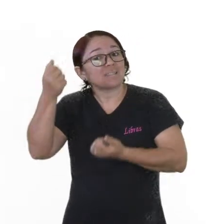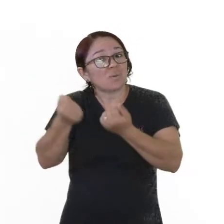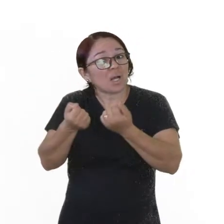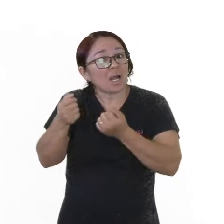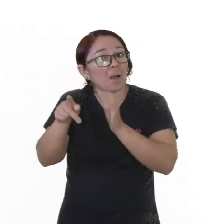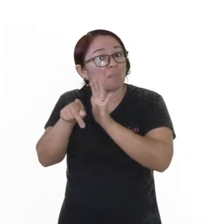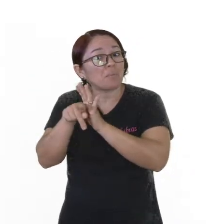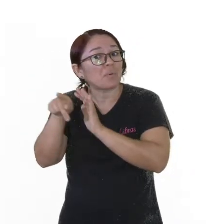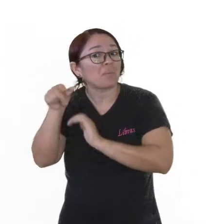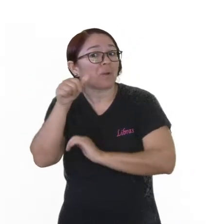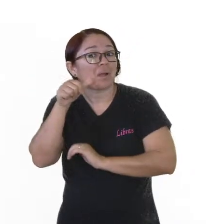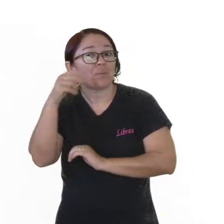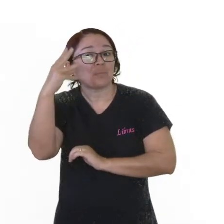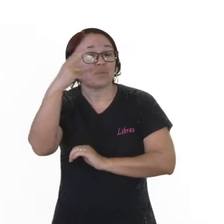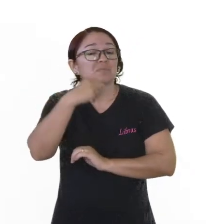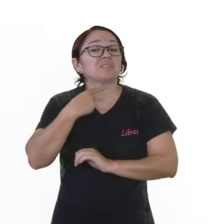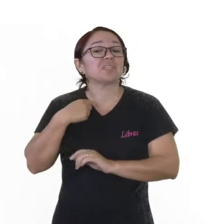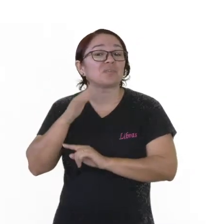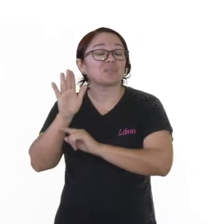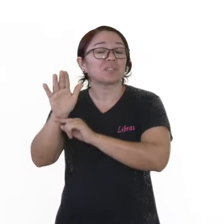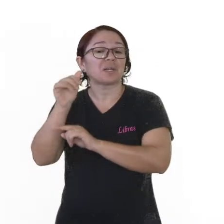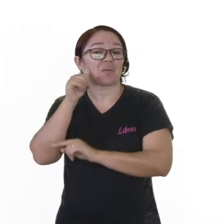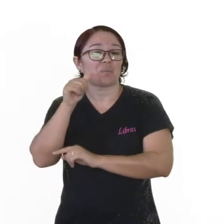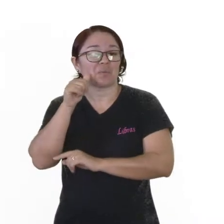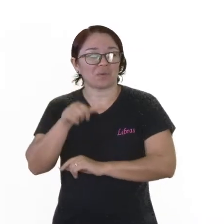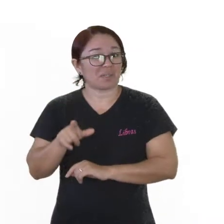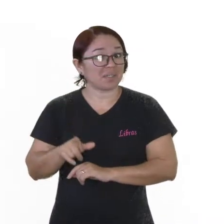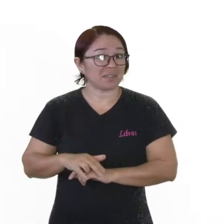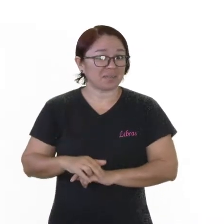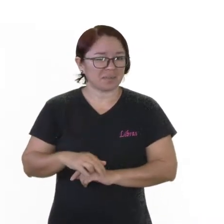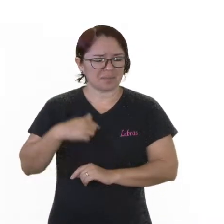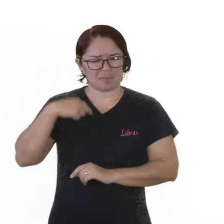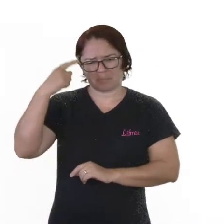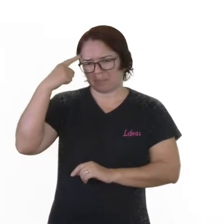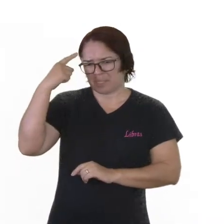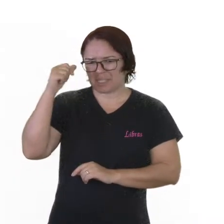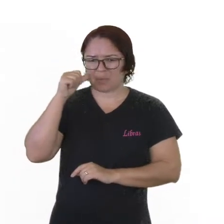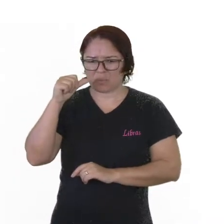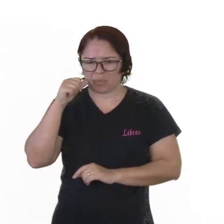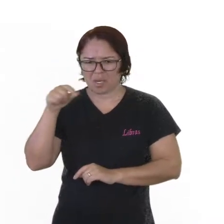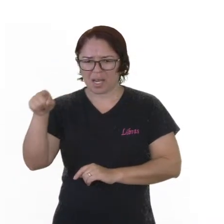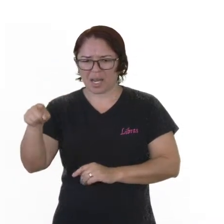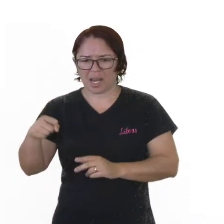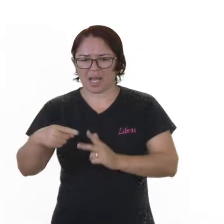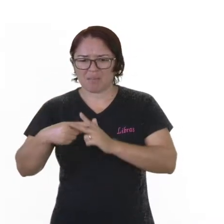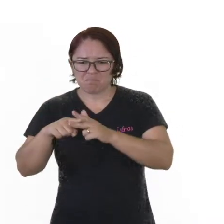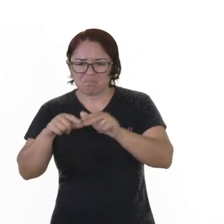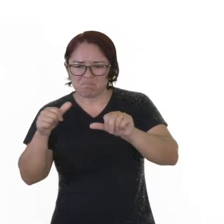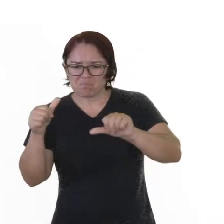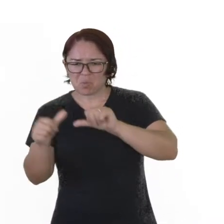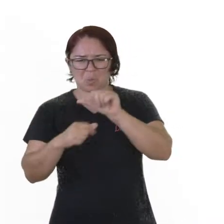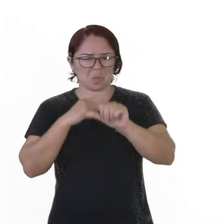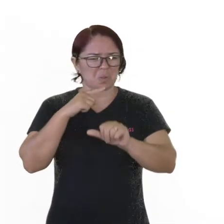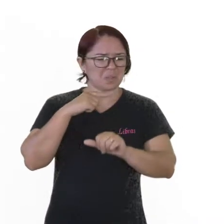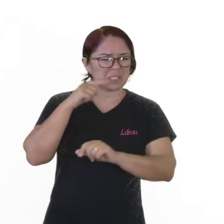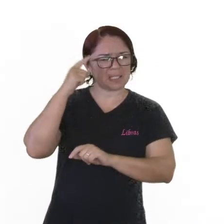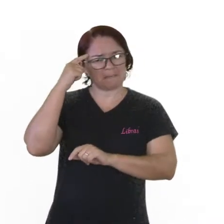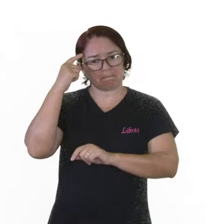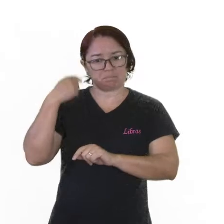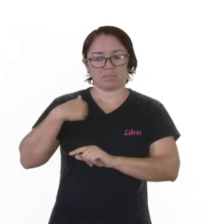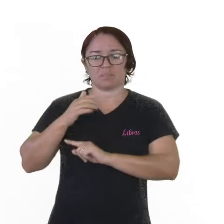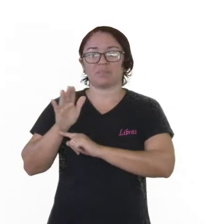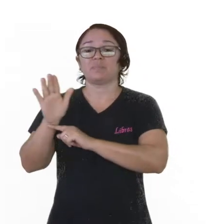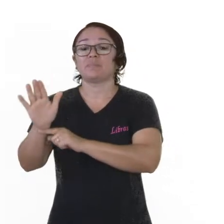quis ajudar a moça? Talvez ele percebeu que a moça não conseguiria trocar, né? Se aproximou, falou, nossa, ela não vai conseguir, vou